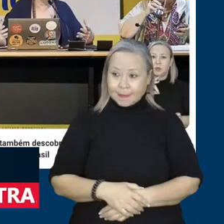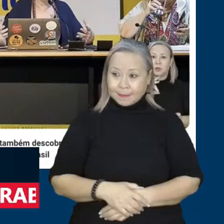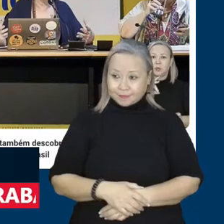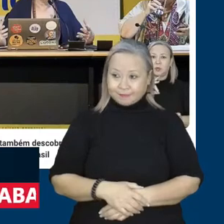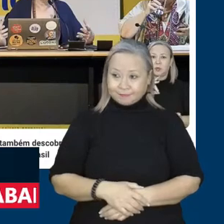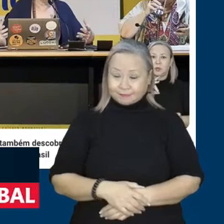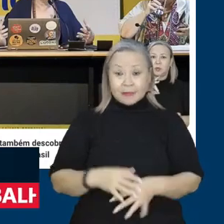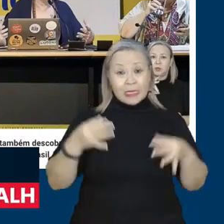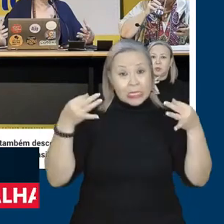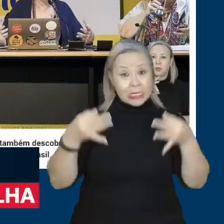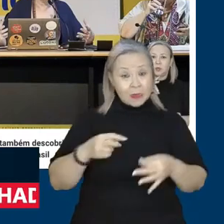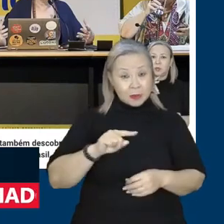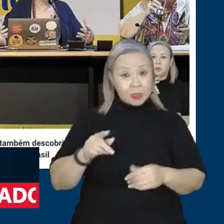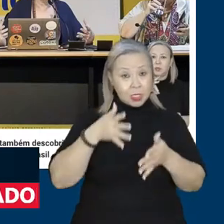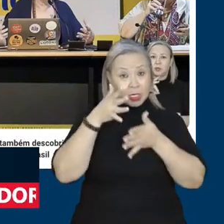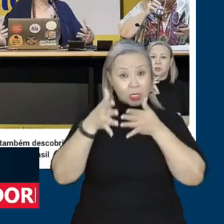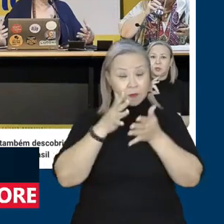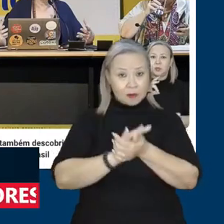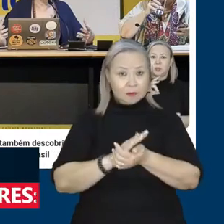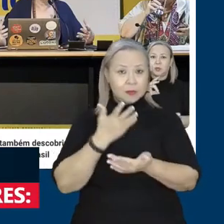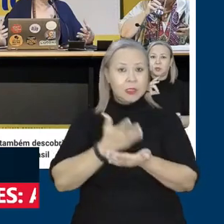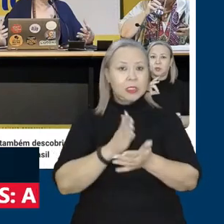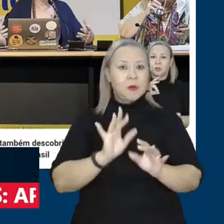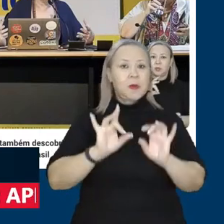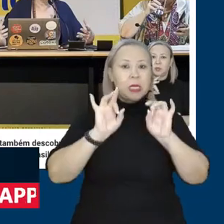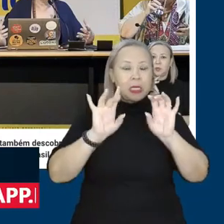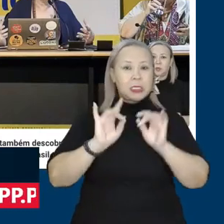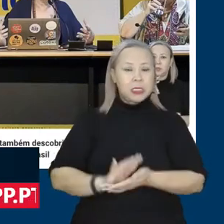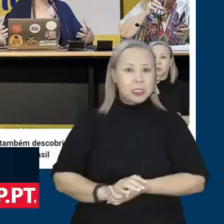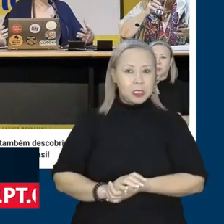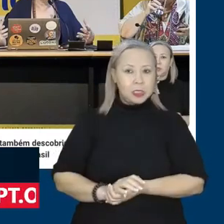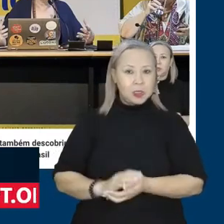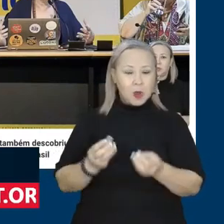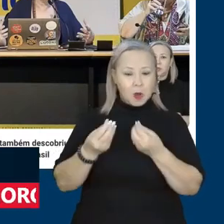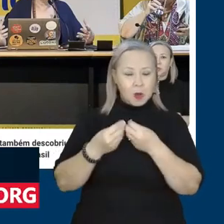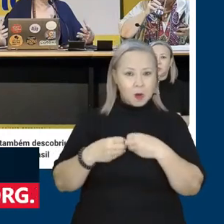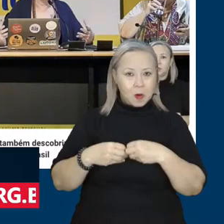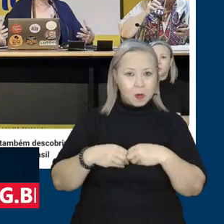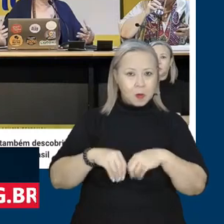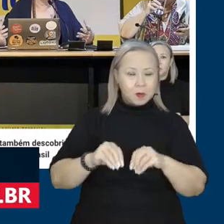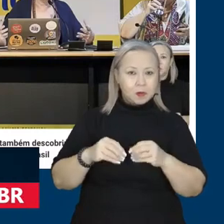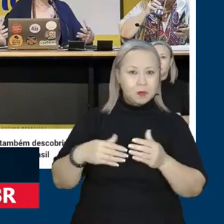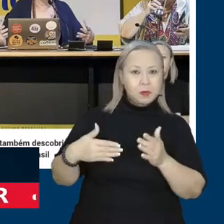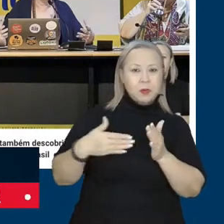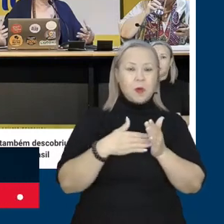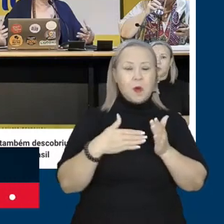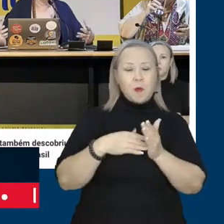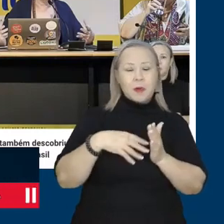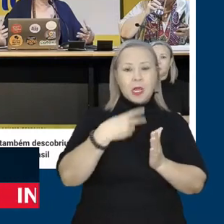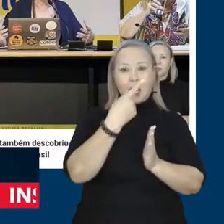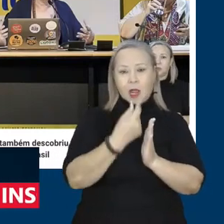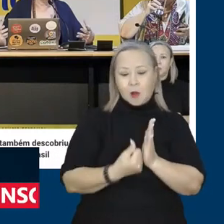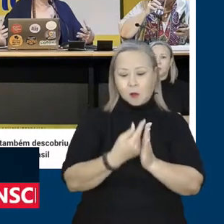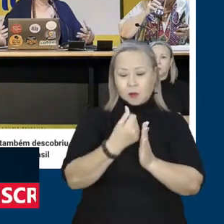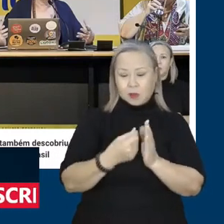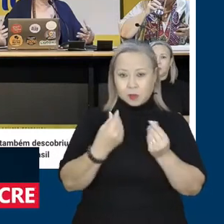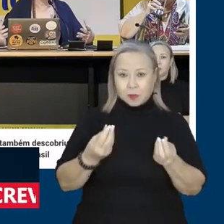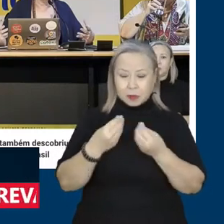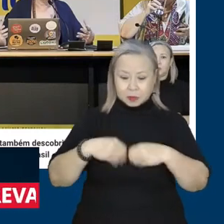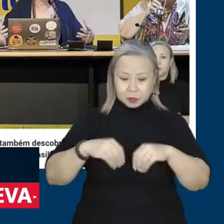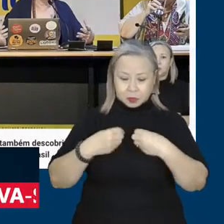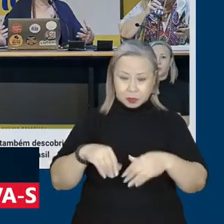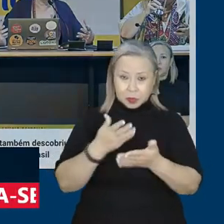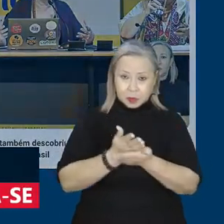é exatamente isso que você falou Amanda não basta prejudicar a população né com bloqueios orçamentários com desmantelamento